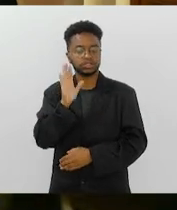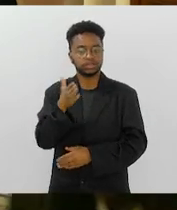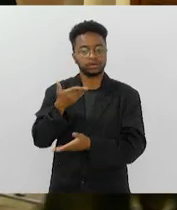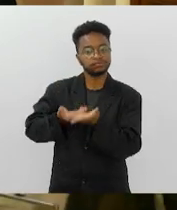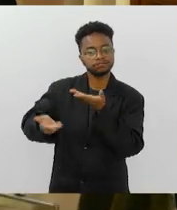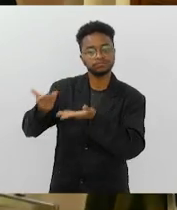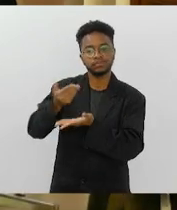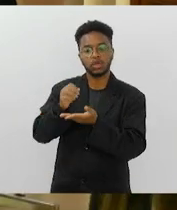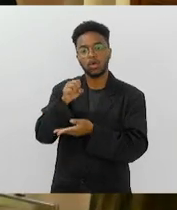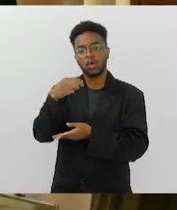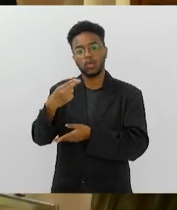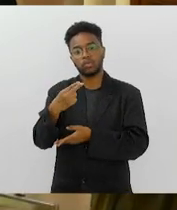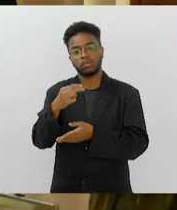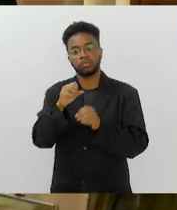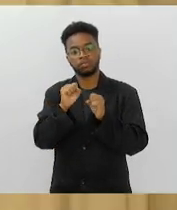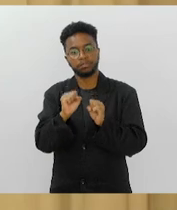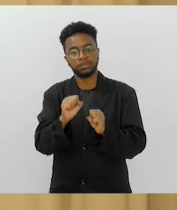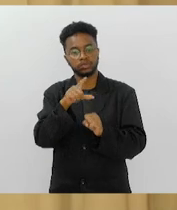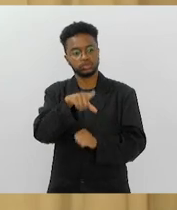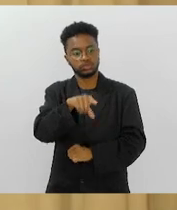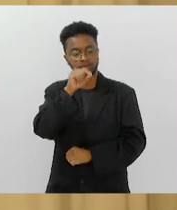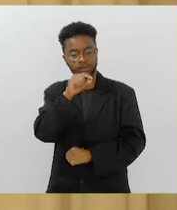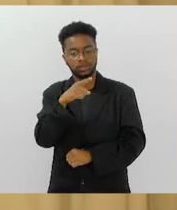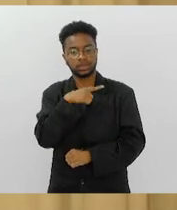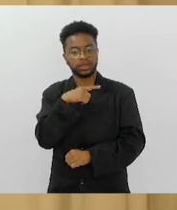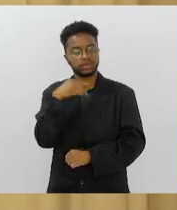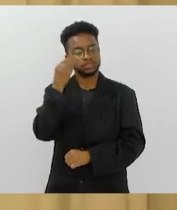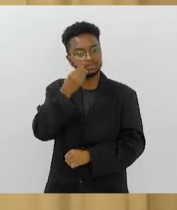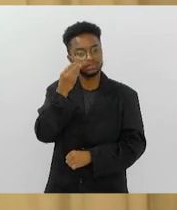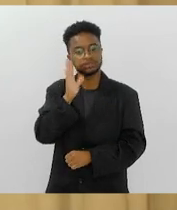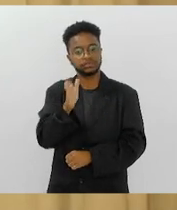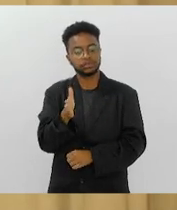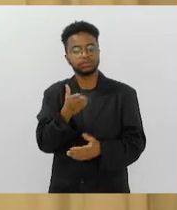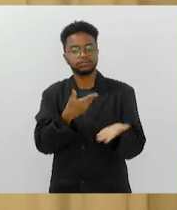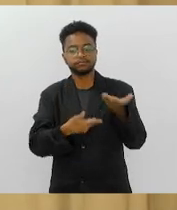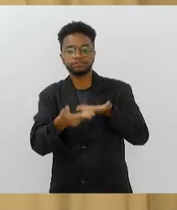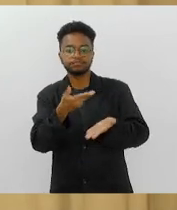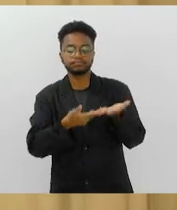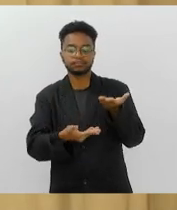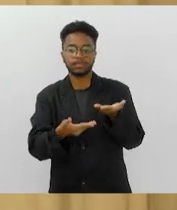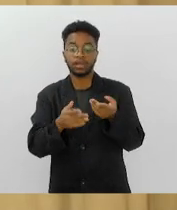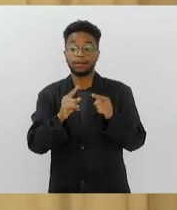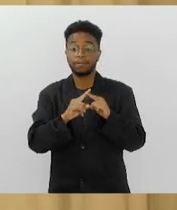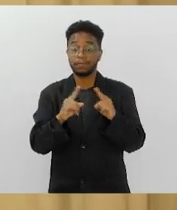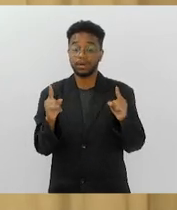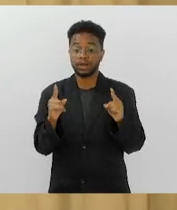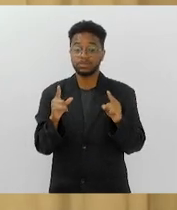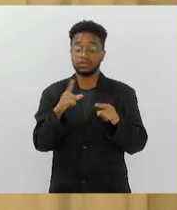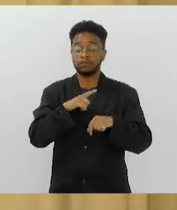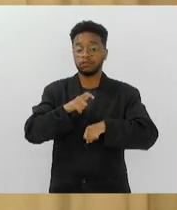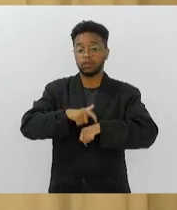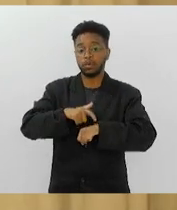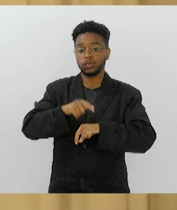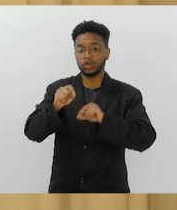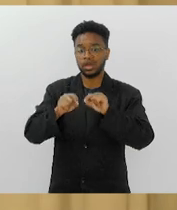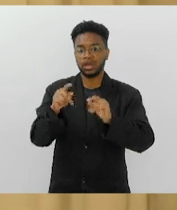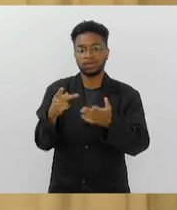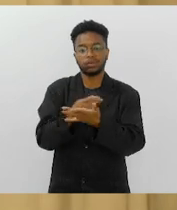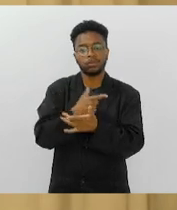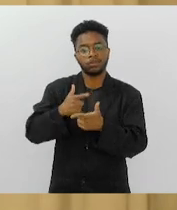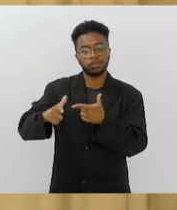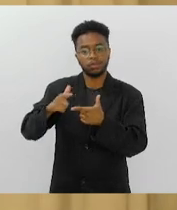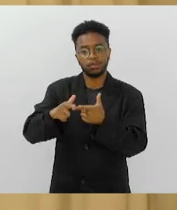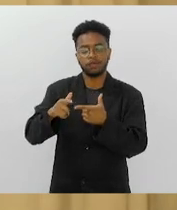mais especialidade com o diálogo, dependendo da realidade, mas chegou o ponto de nós termos um problema em